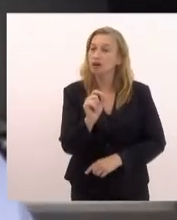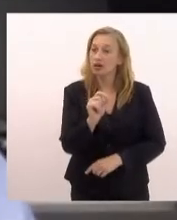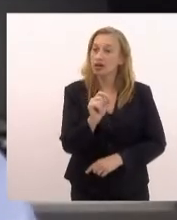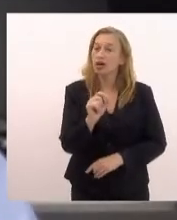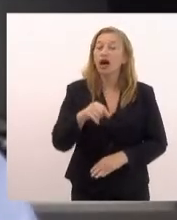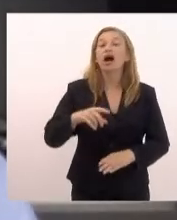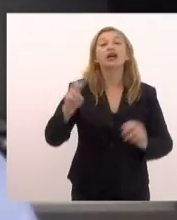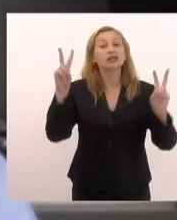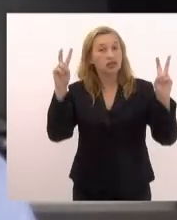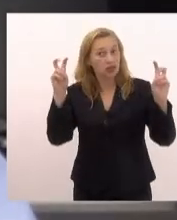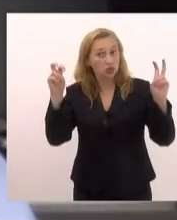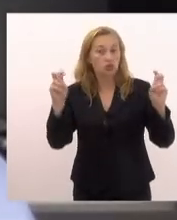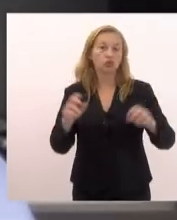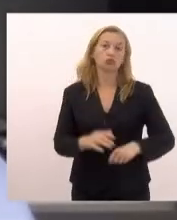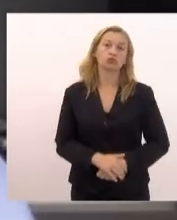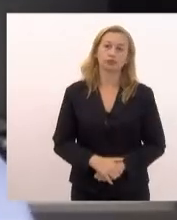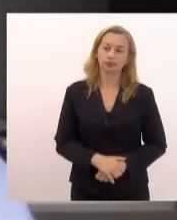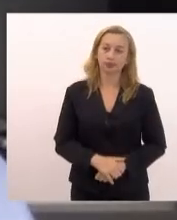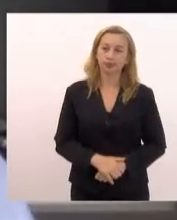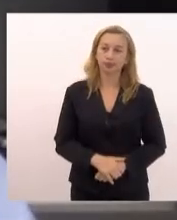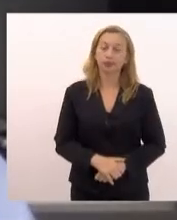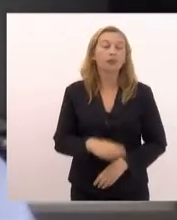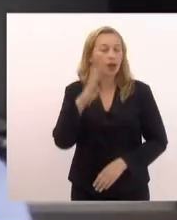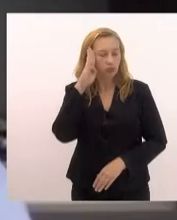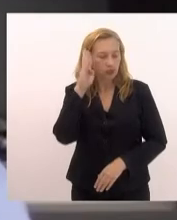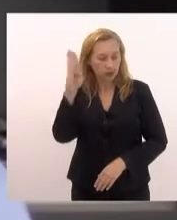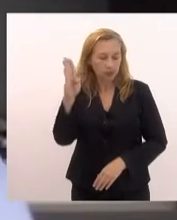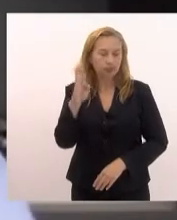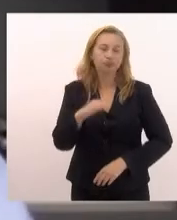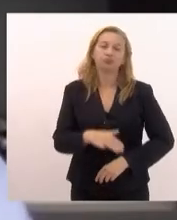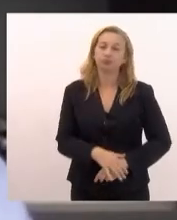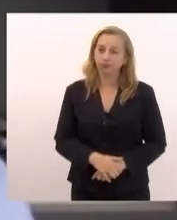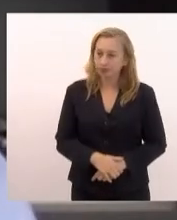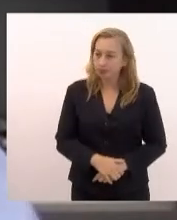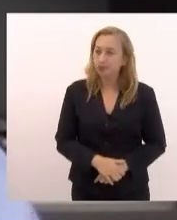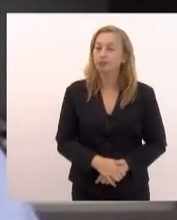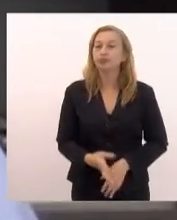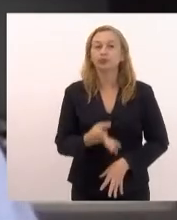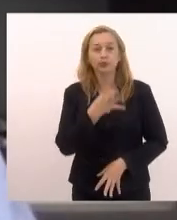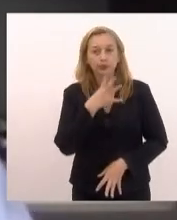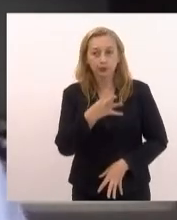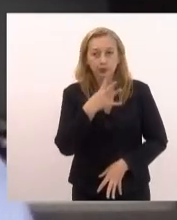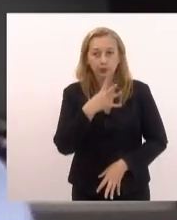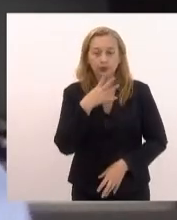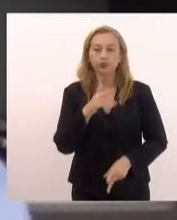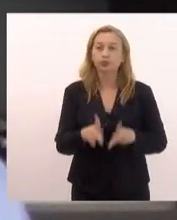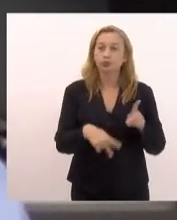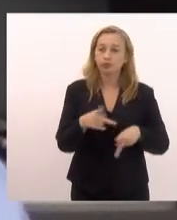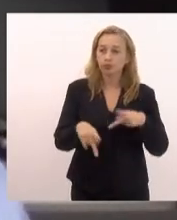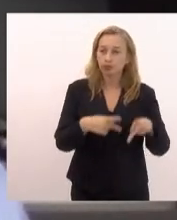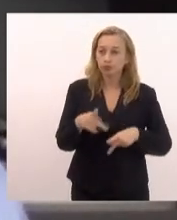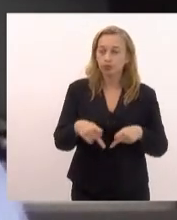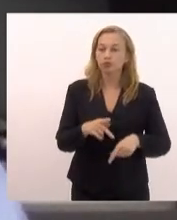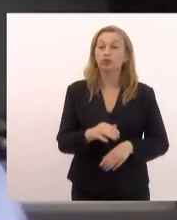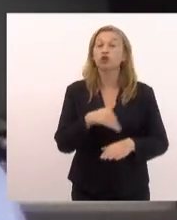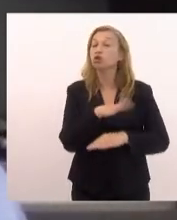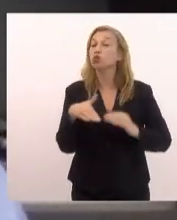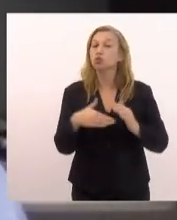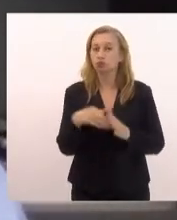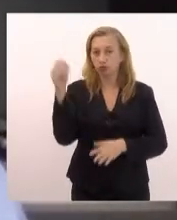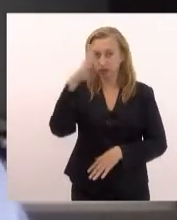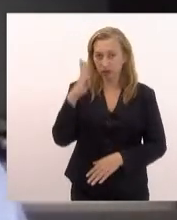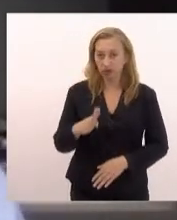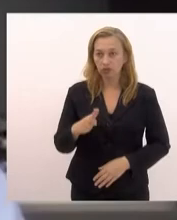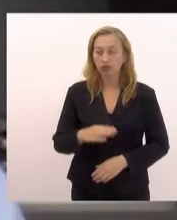a esses questionamentos, não é, e são fundamentais para conhecimento da população fluminense e de todo o